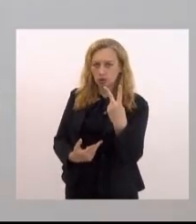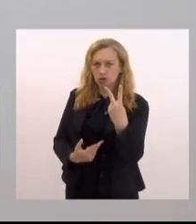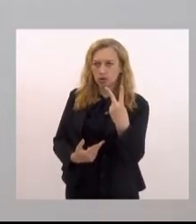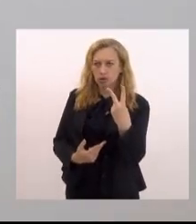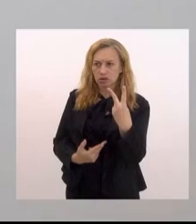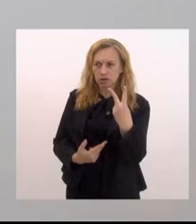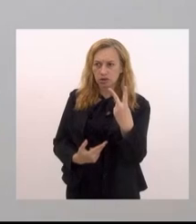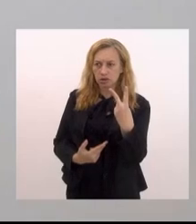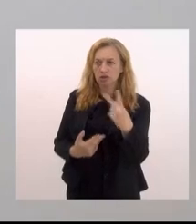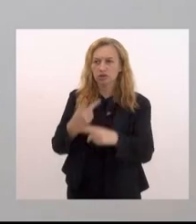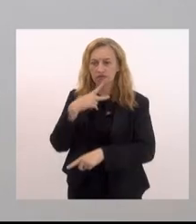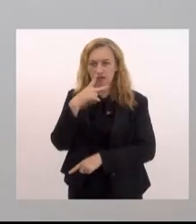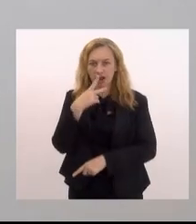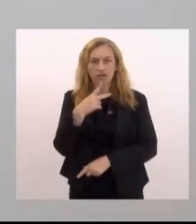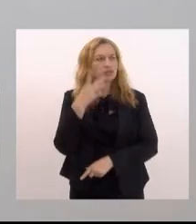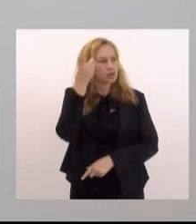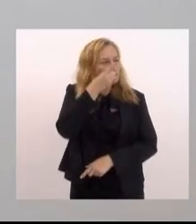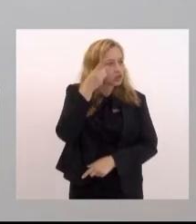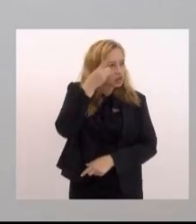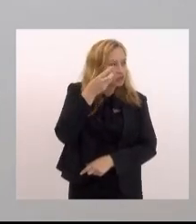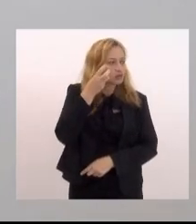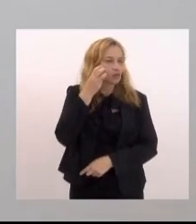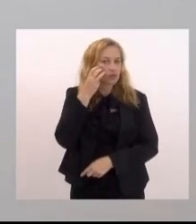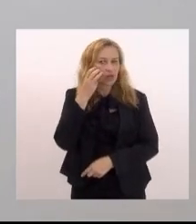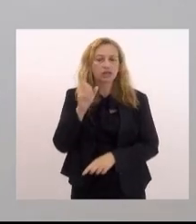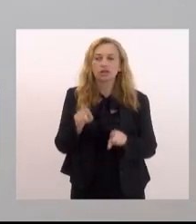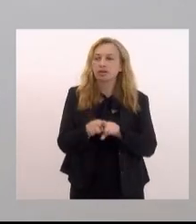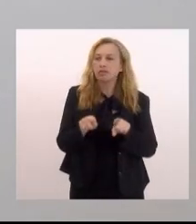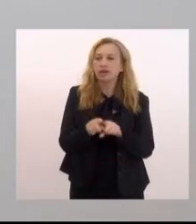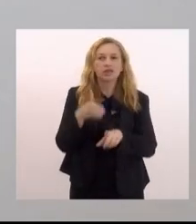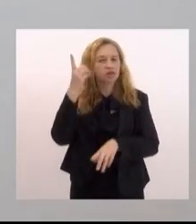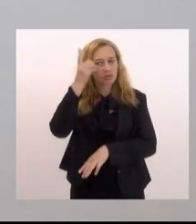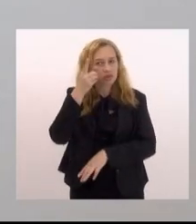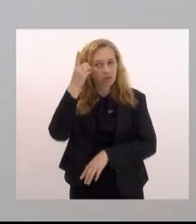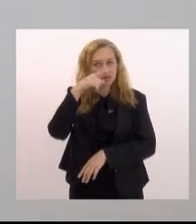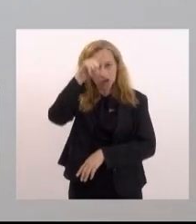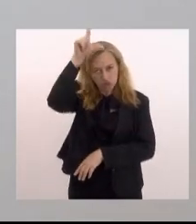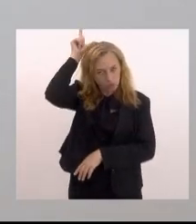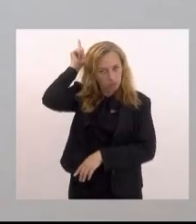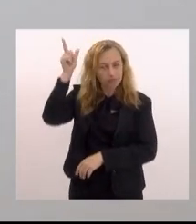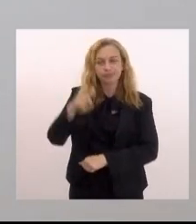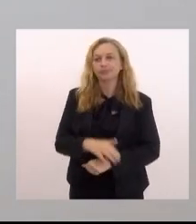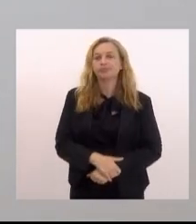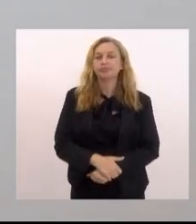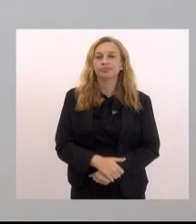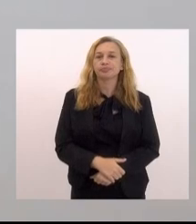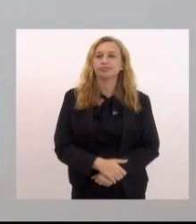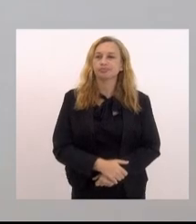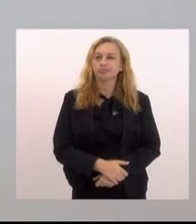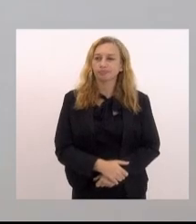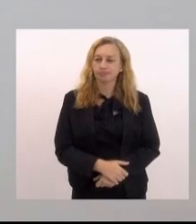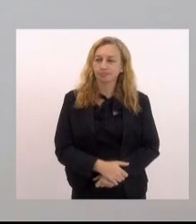antecessores, tanto o deputado Valdec Carneiro como o deputado Luiz Paulo.